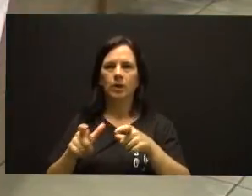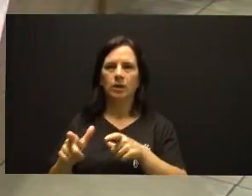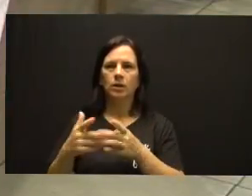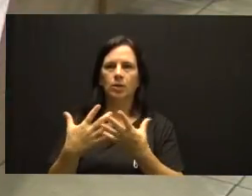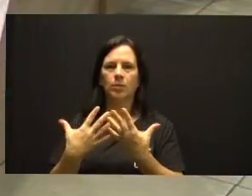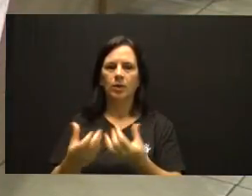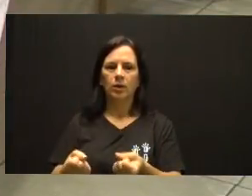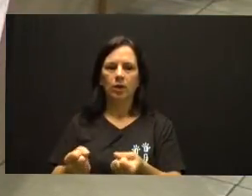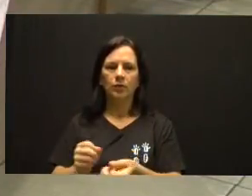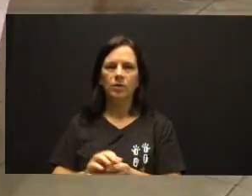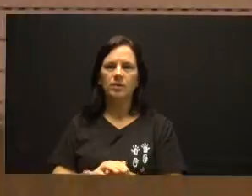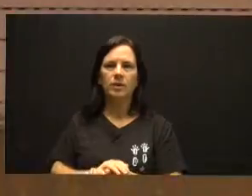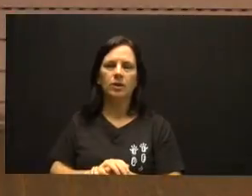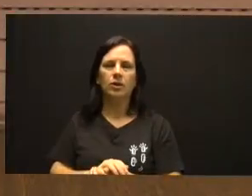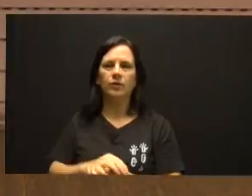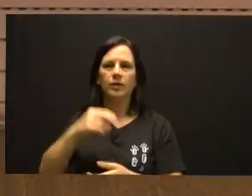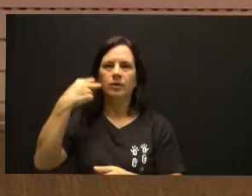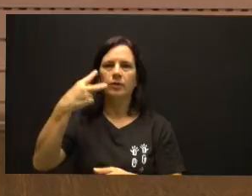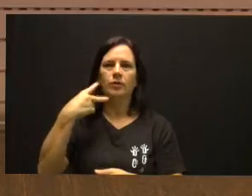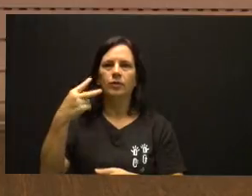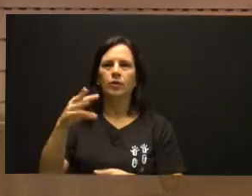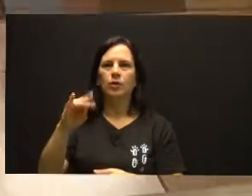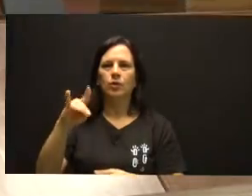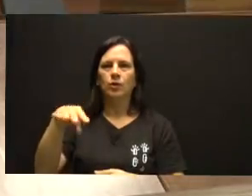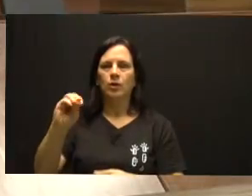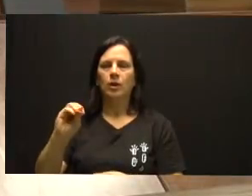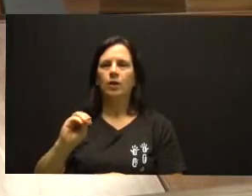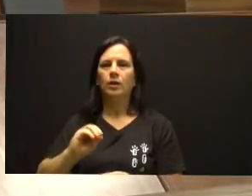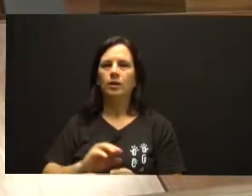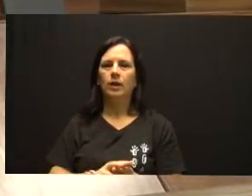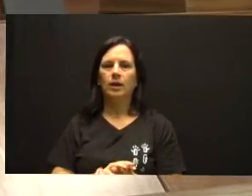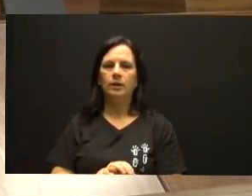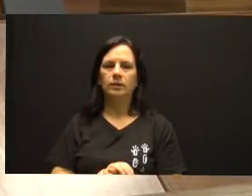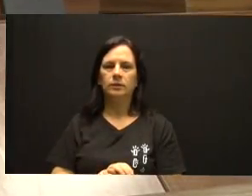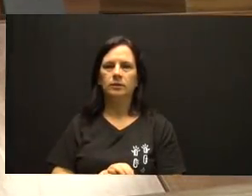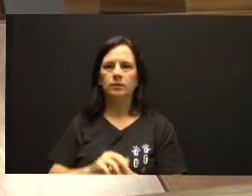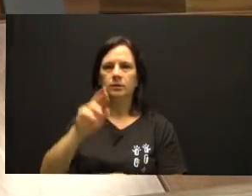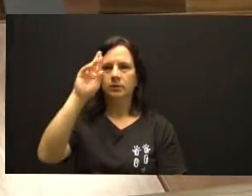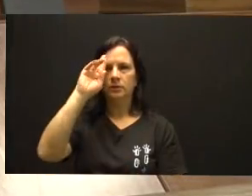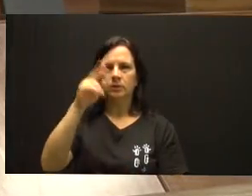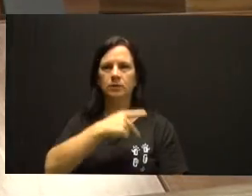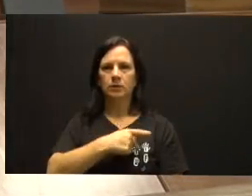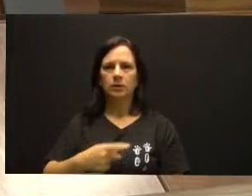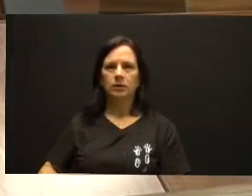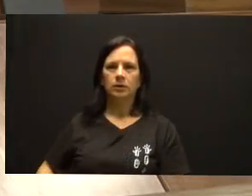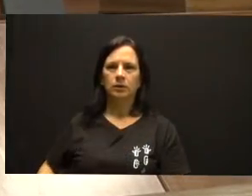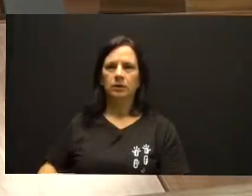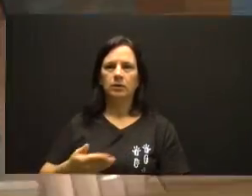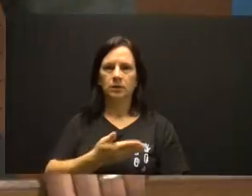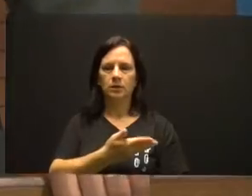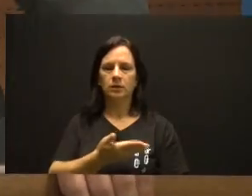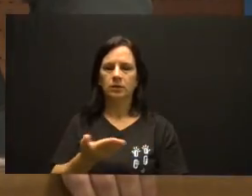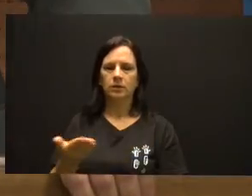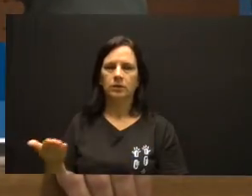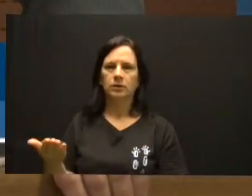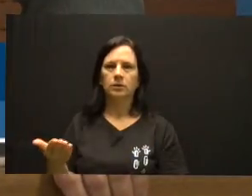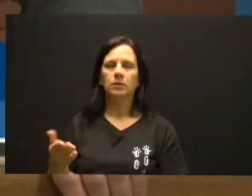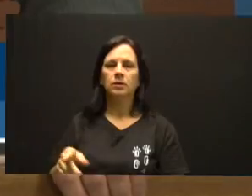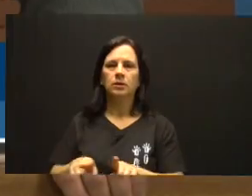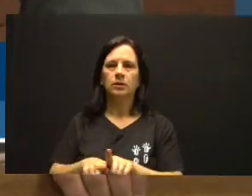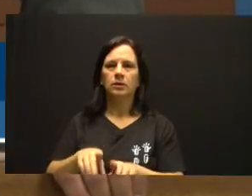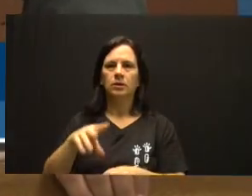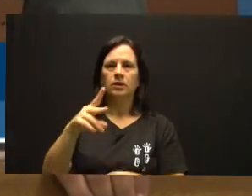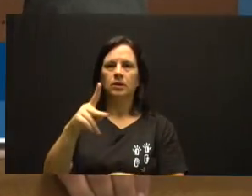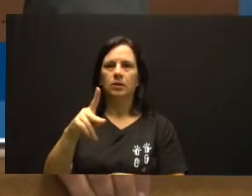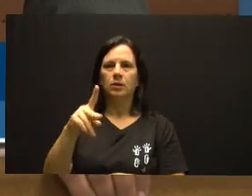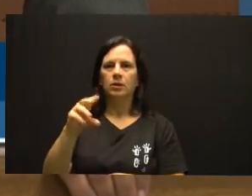encontram. Aprovado. Continua com a palavra, vereador Toninho Vieira. Senhor presidente, nobres pares, considerando que a policlínica no